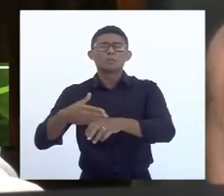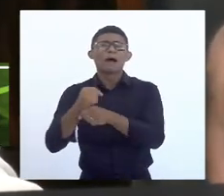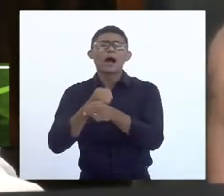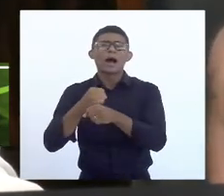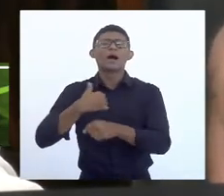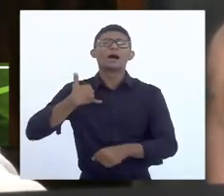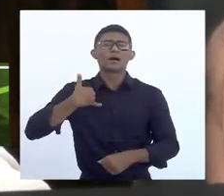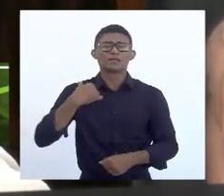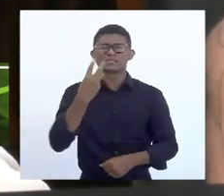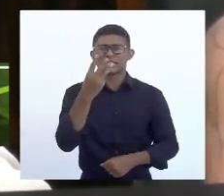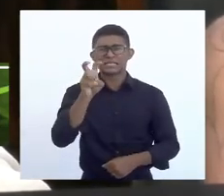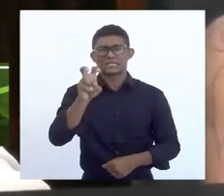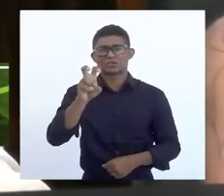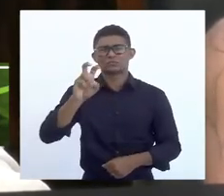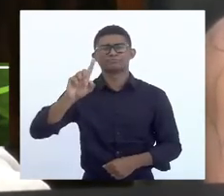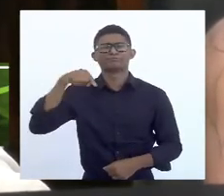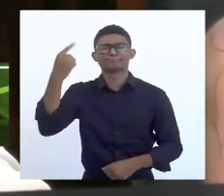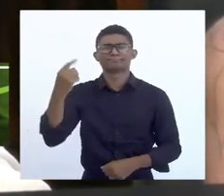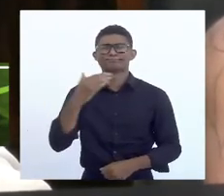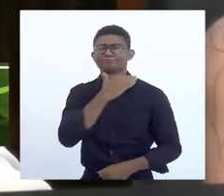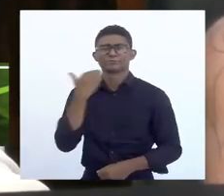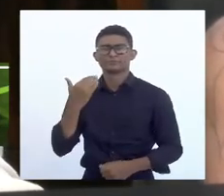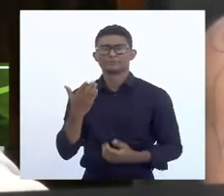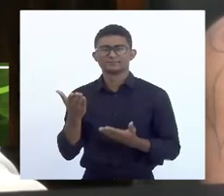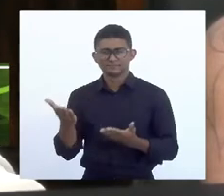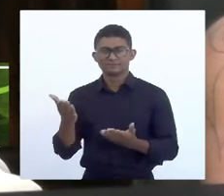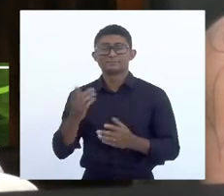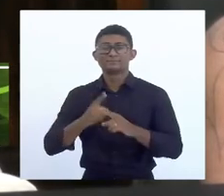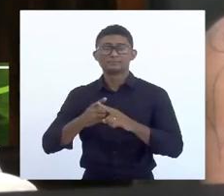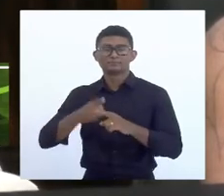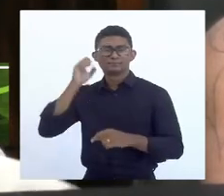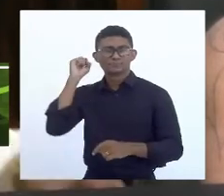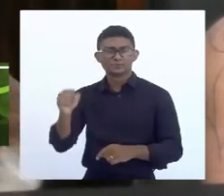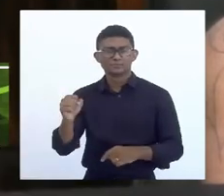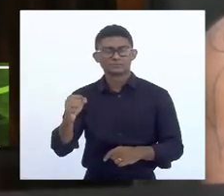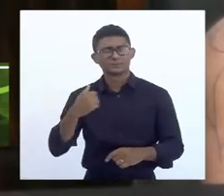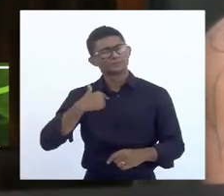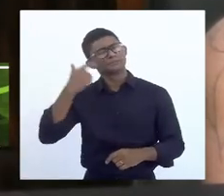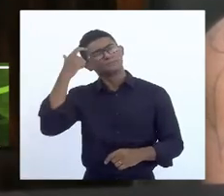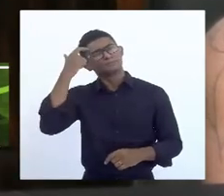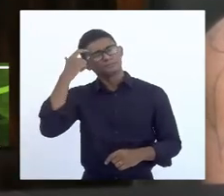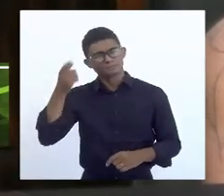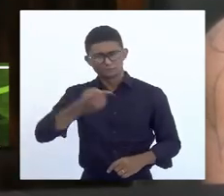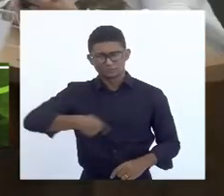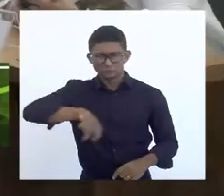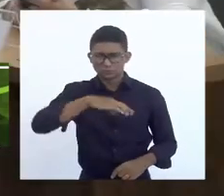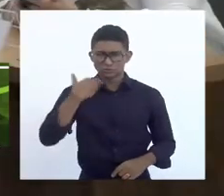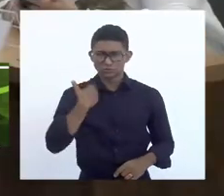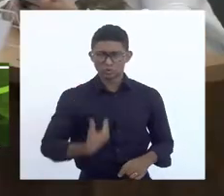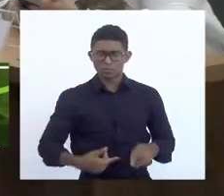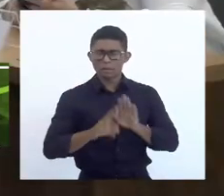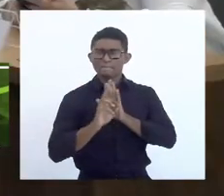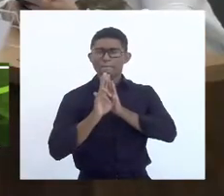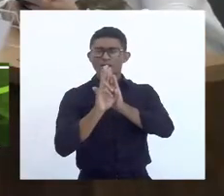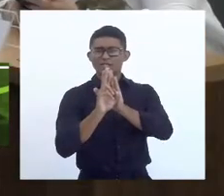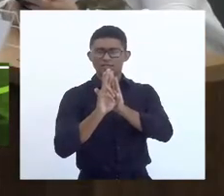que representa o nosso corpo dentro do parlamento